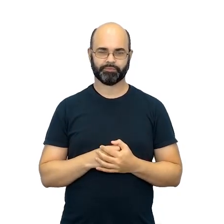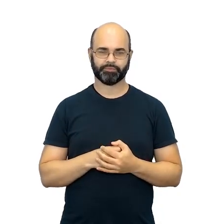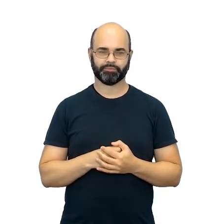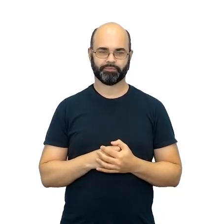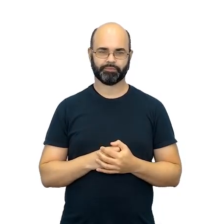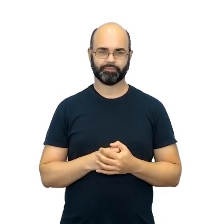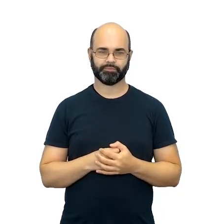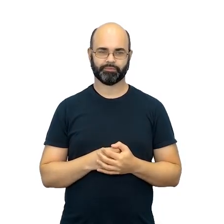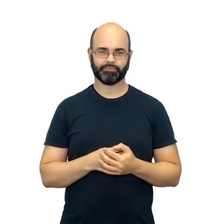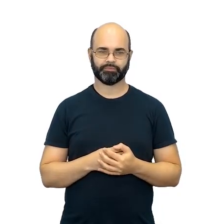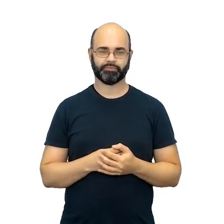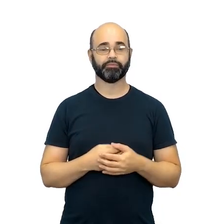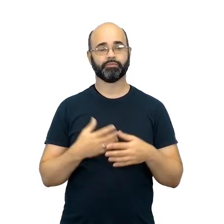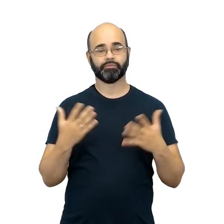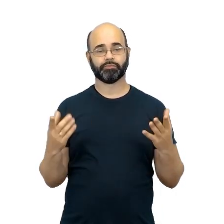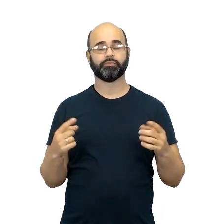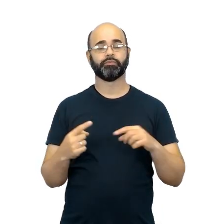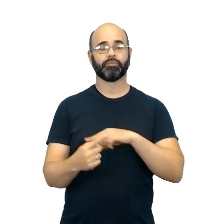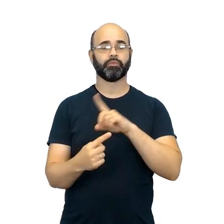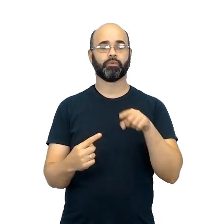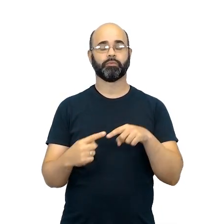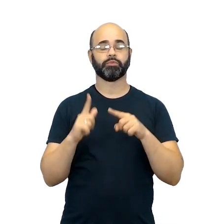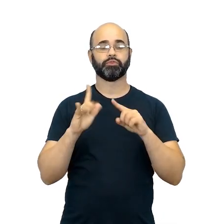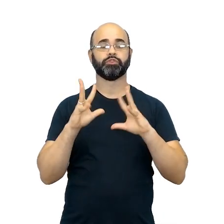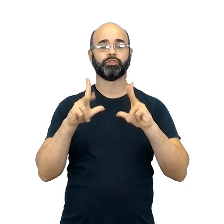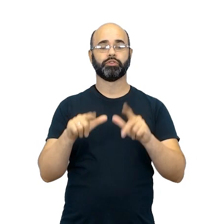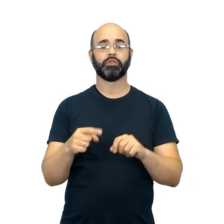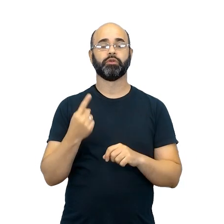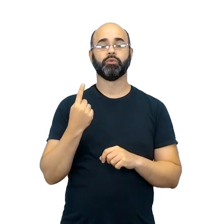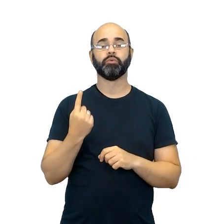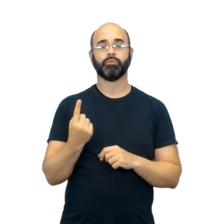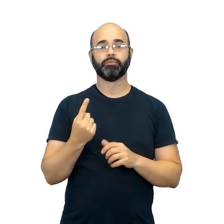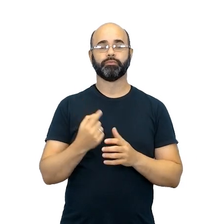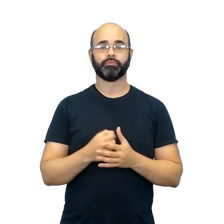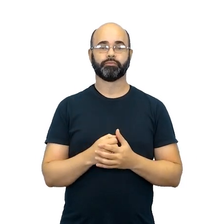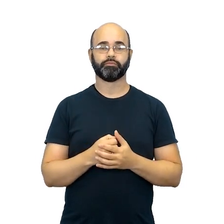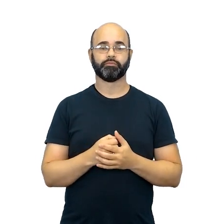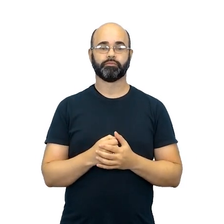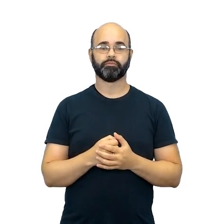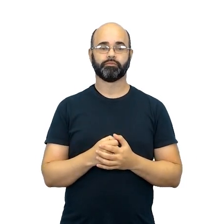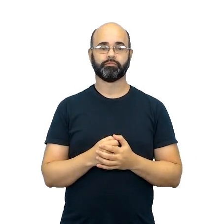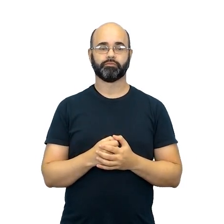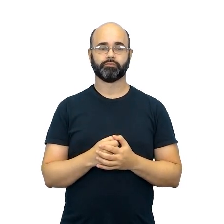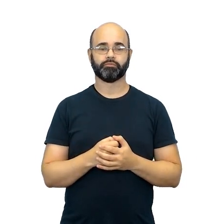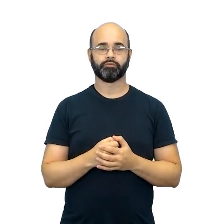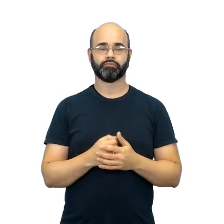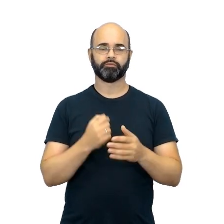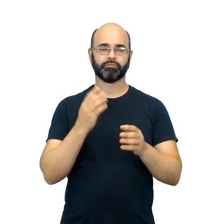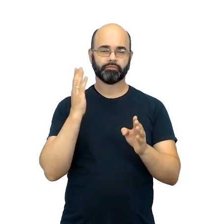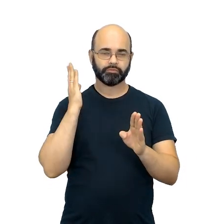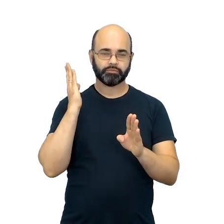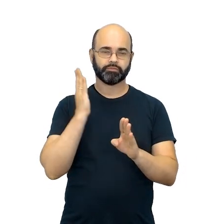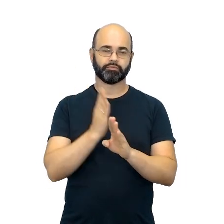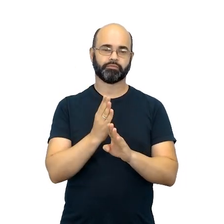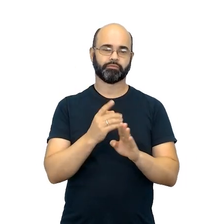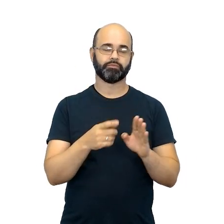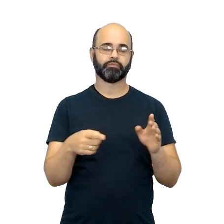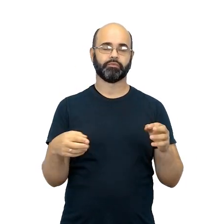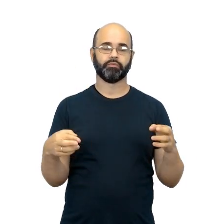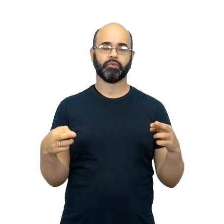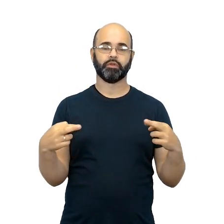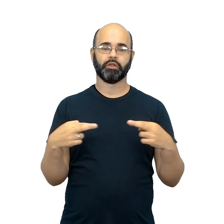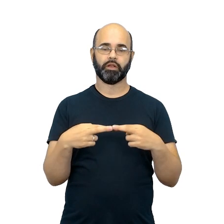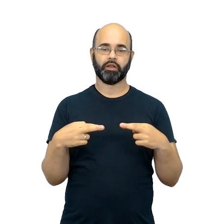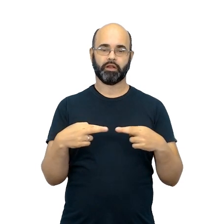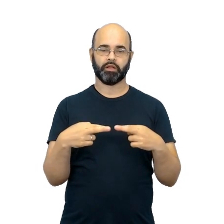Iremos começar, então, com esse objetivo geral 1, que é identificar e estabelecer, né, relações entre